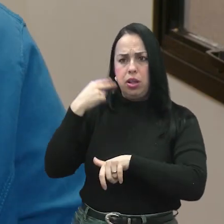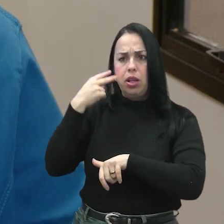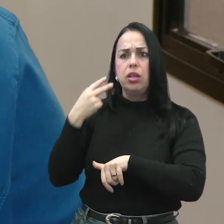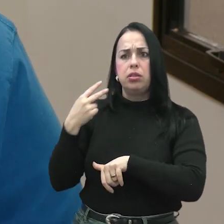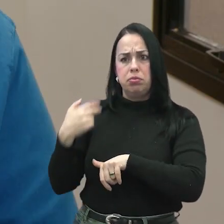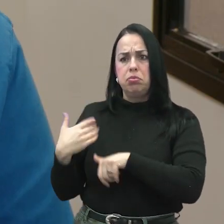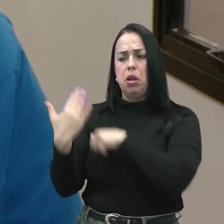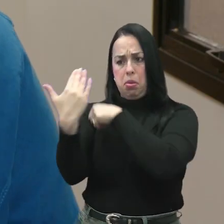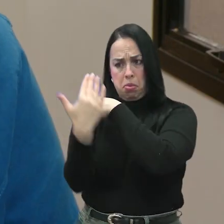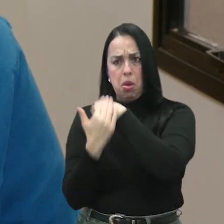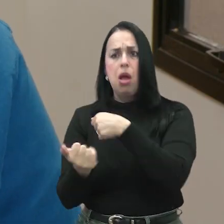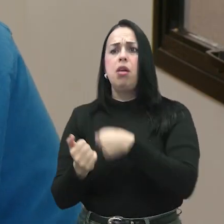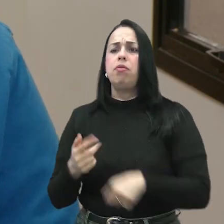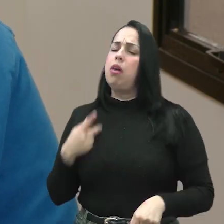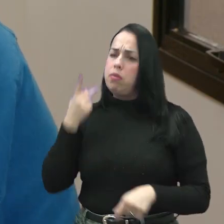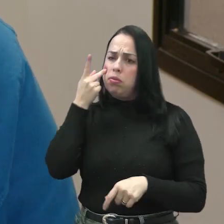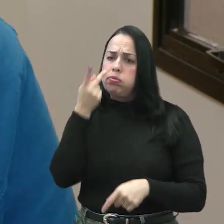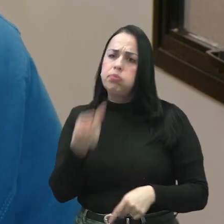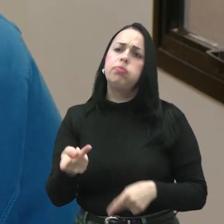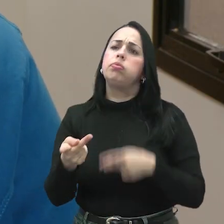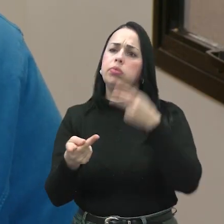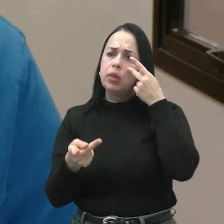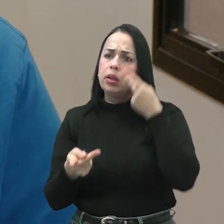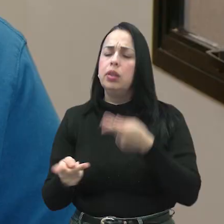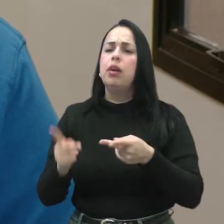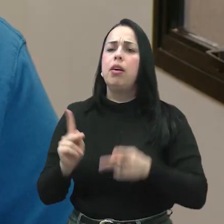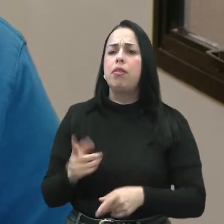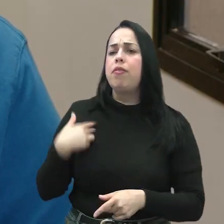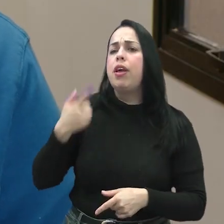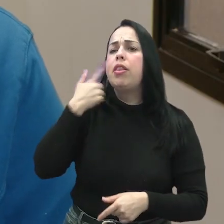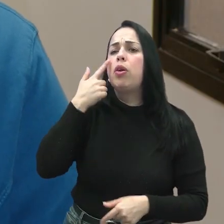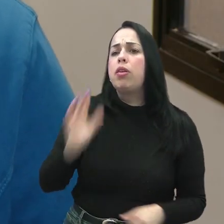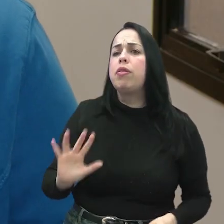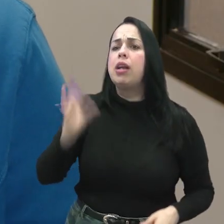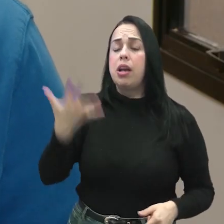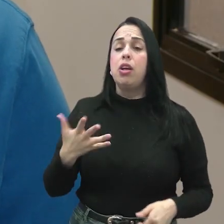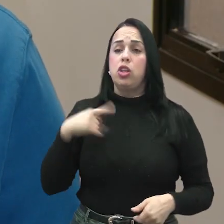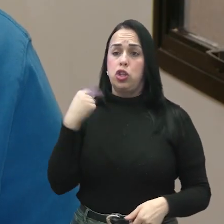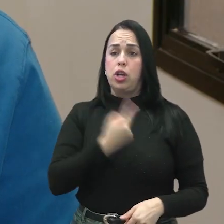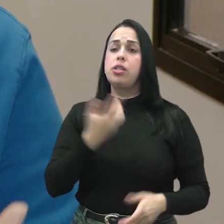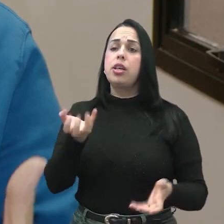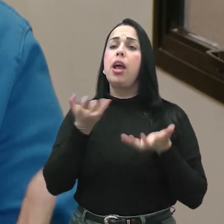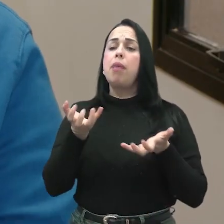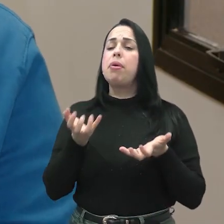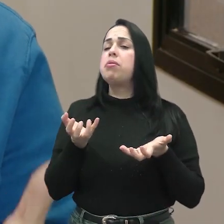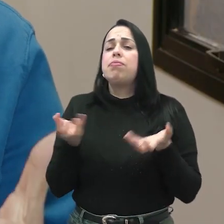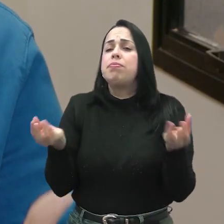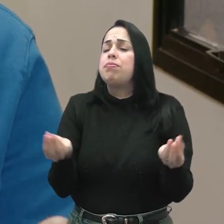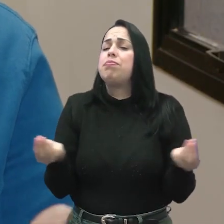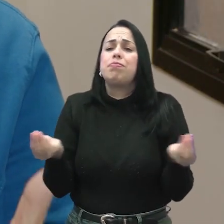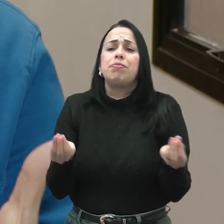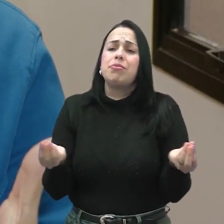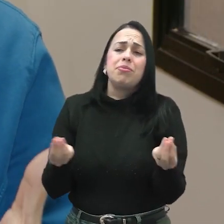trabalho e quando nos chamam nós vamos também acompanhando a situação. Então o que a gente quer é que